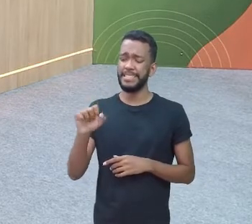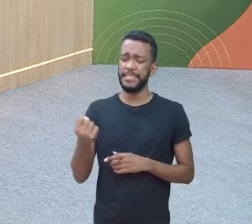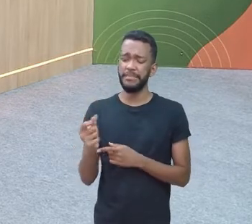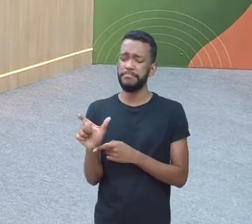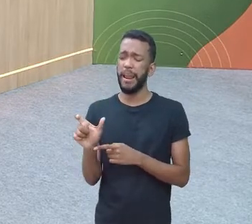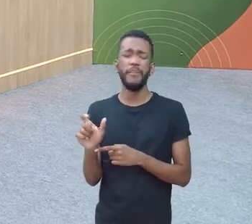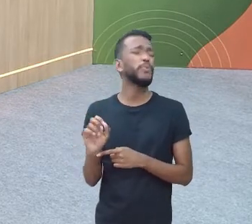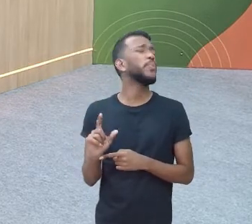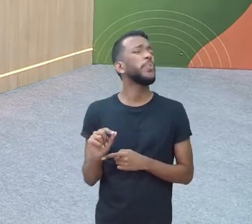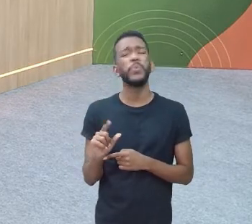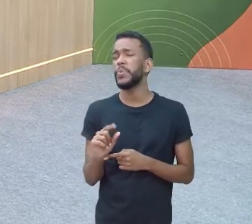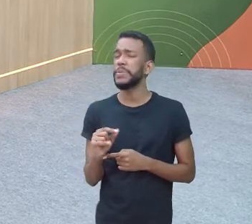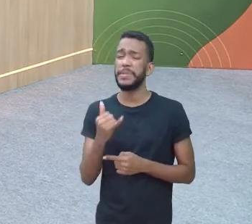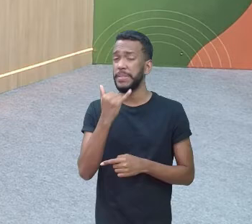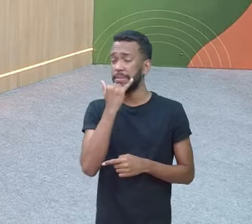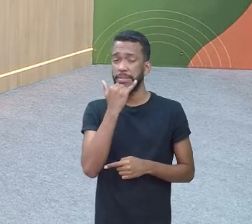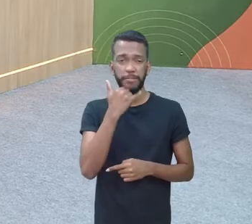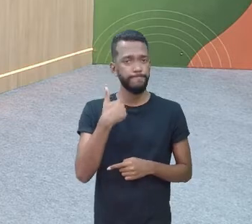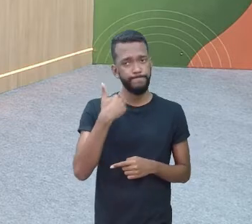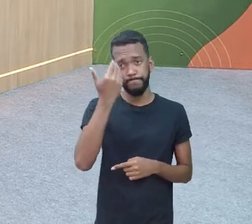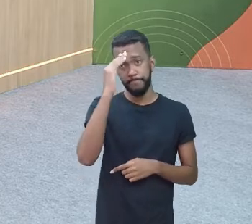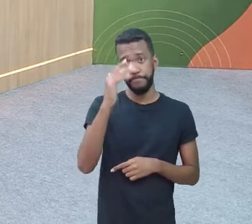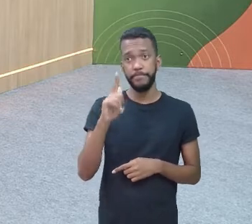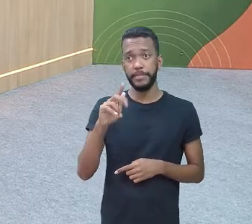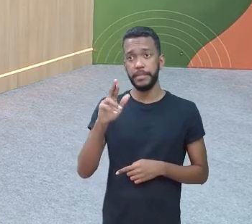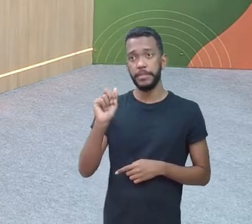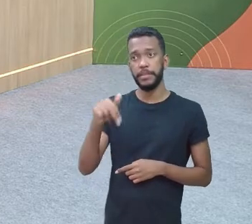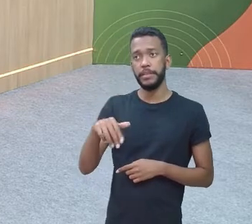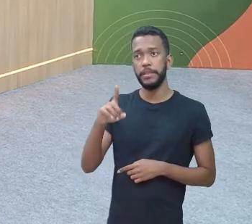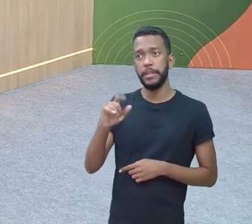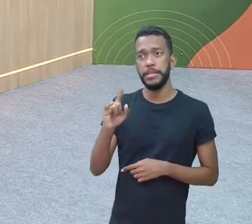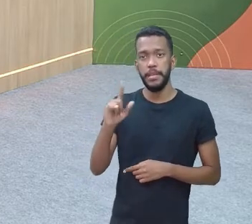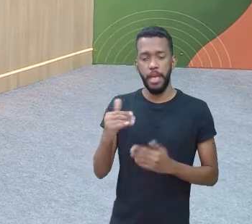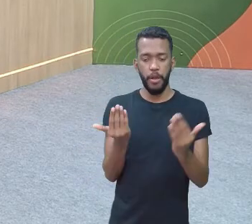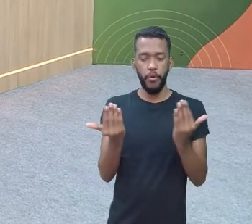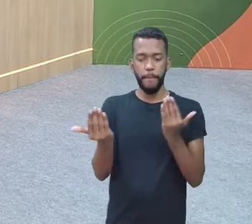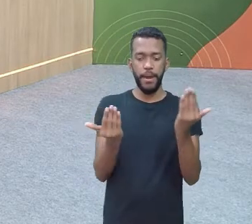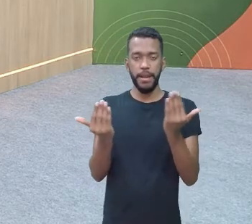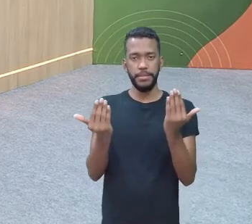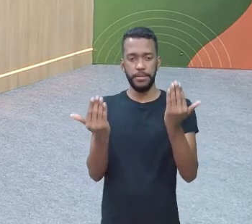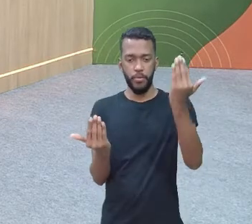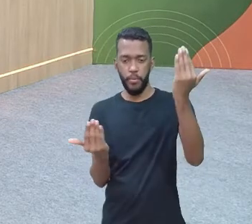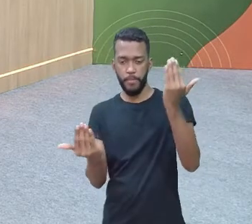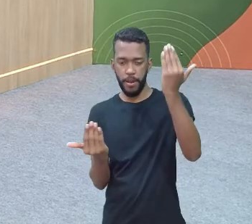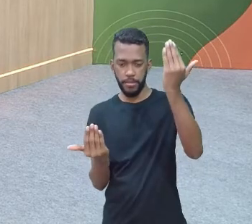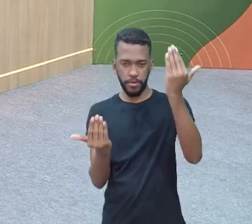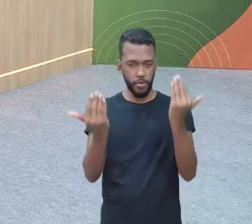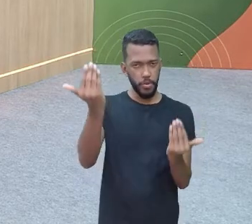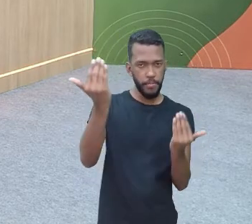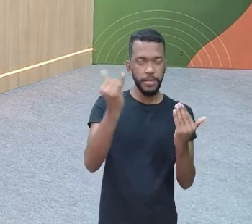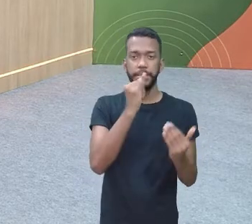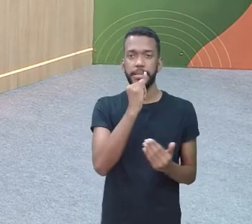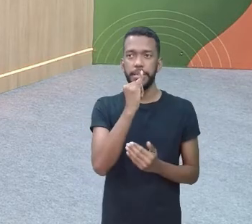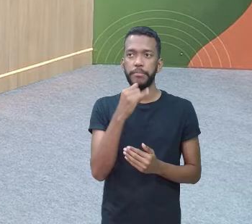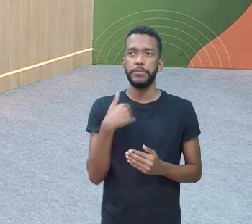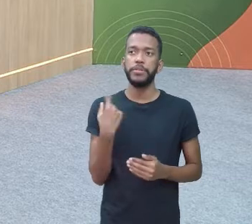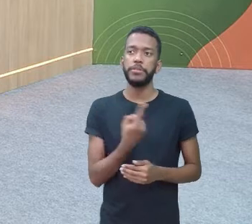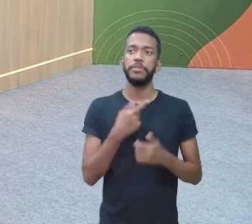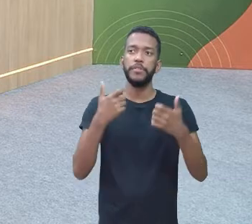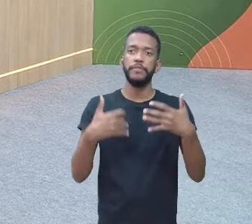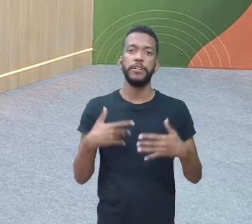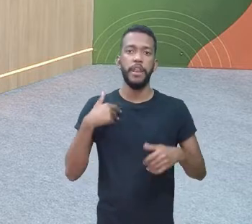grandeza significa? Então, grandeza, ela é a comparação entre algumas situações. Exemplo, quando a gente está